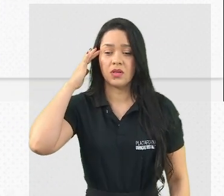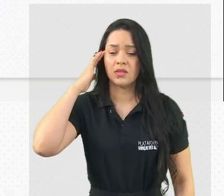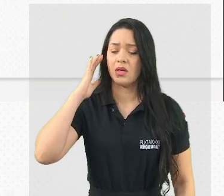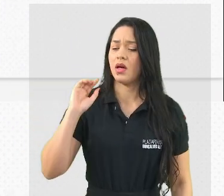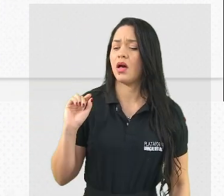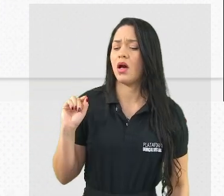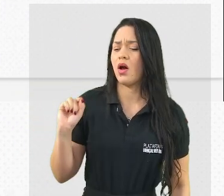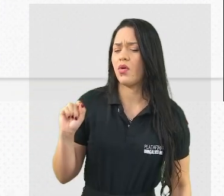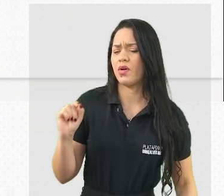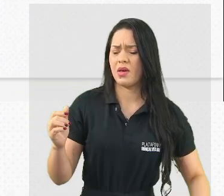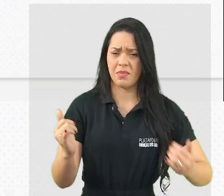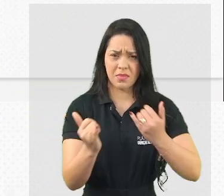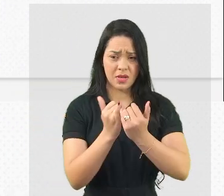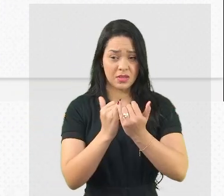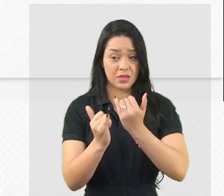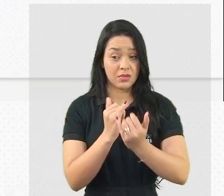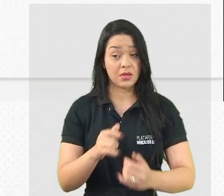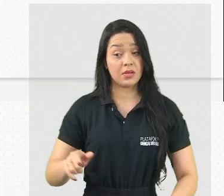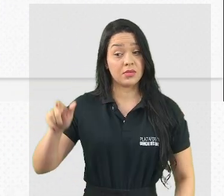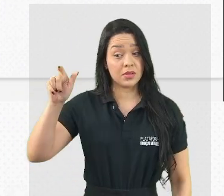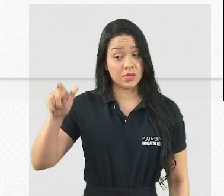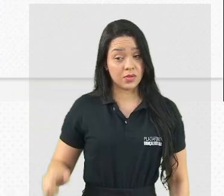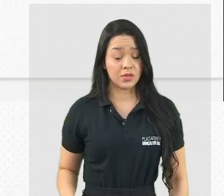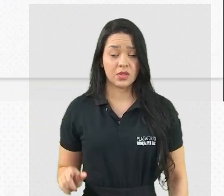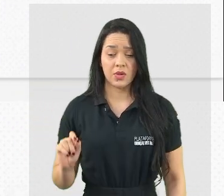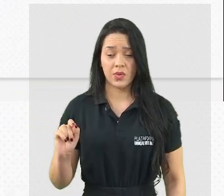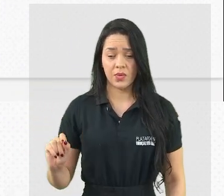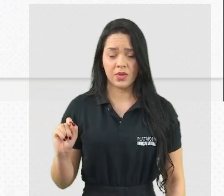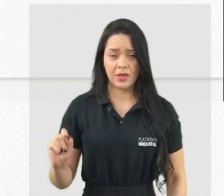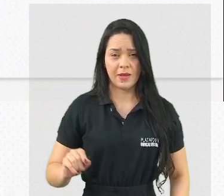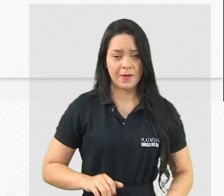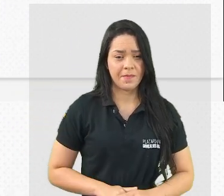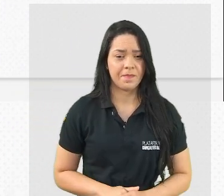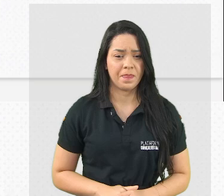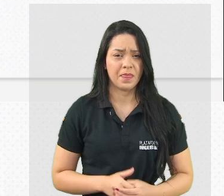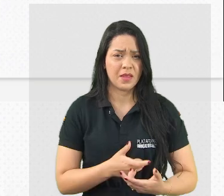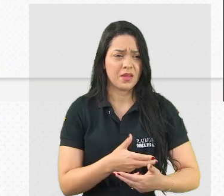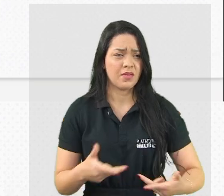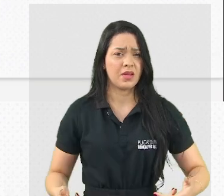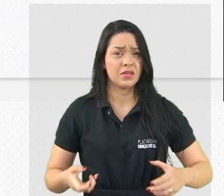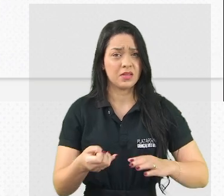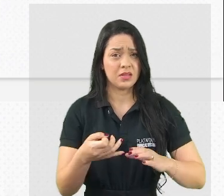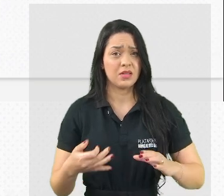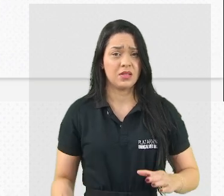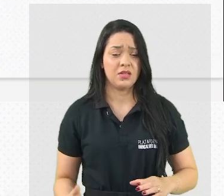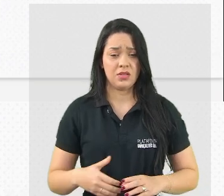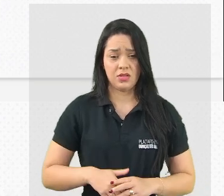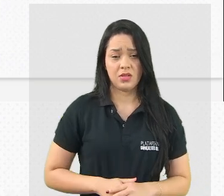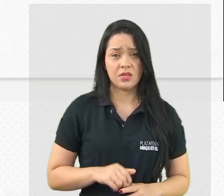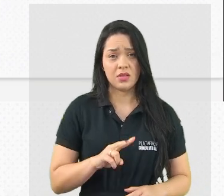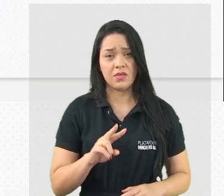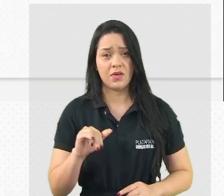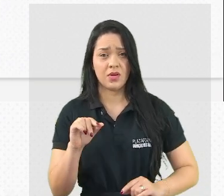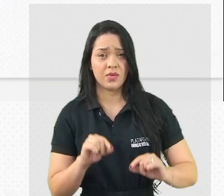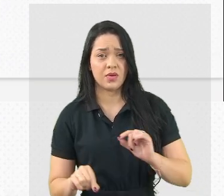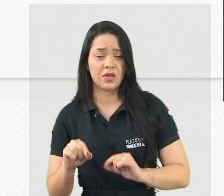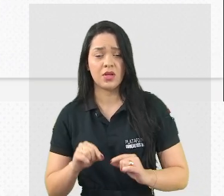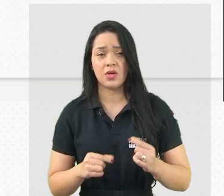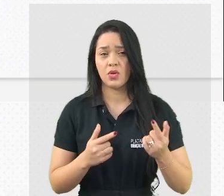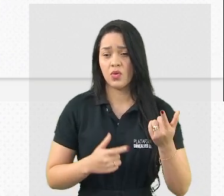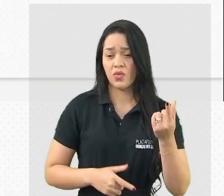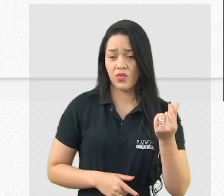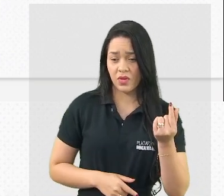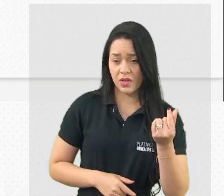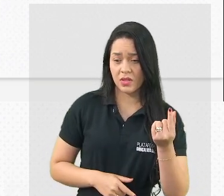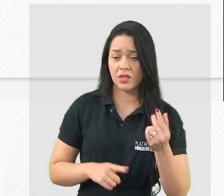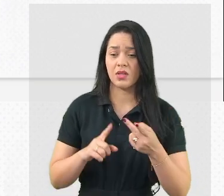a parecer com aquelas pessoas, sem levar em consideração uma série de aspectos, que vai do financeiro, que